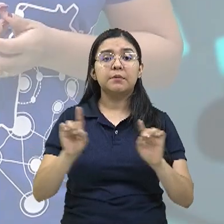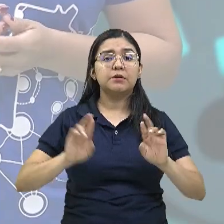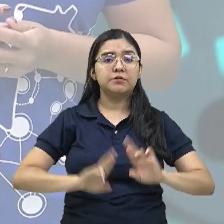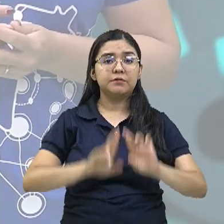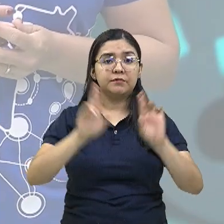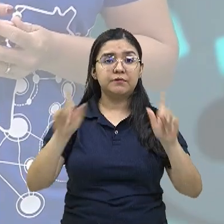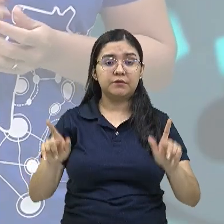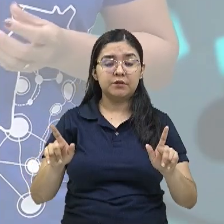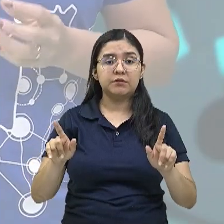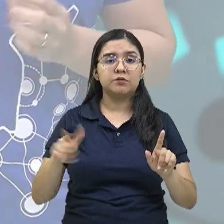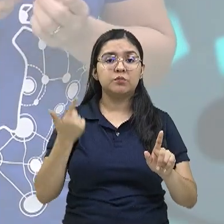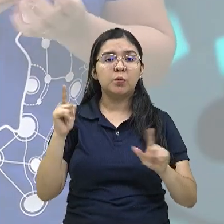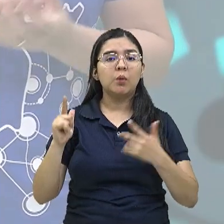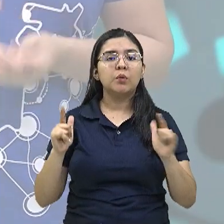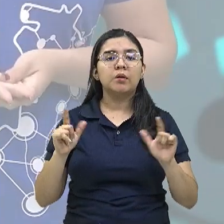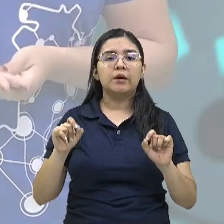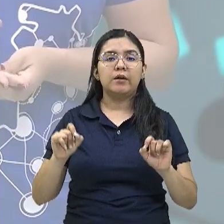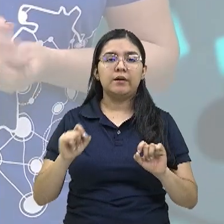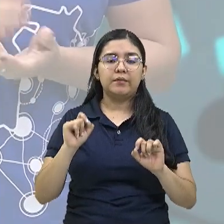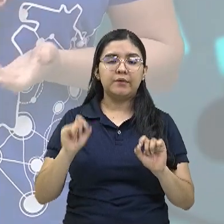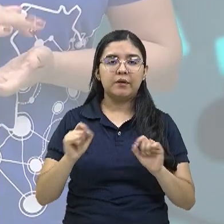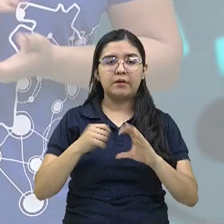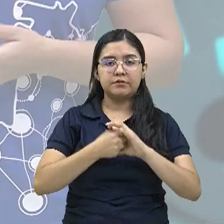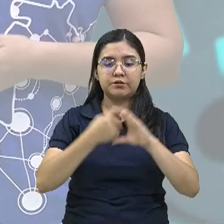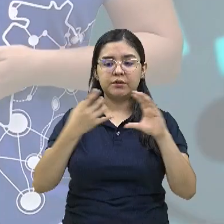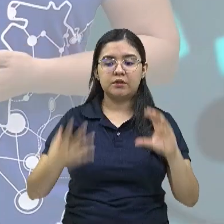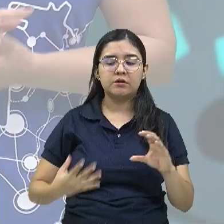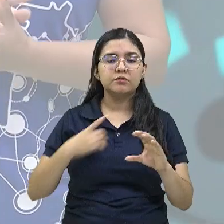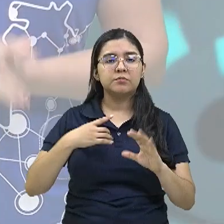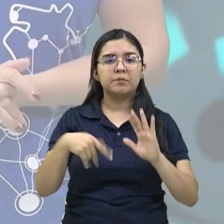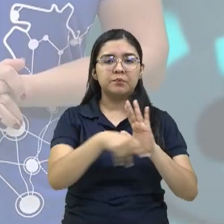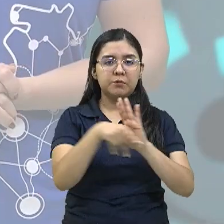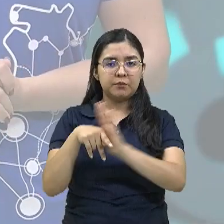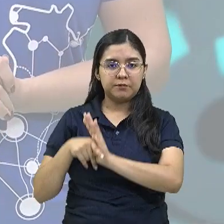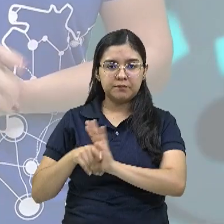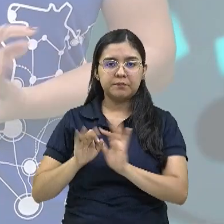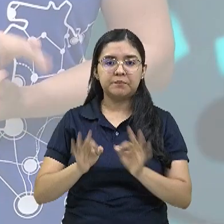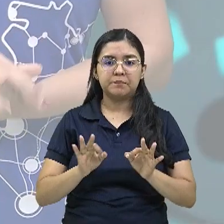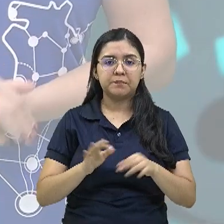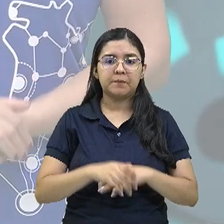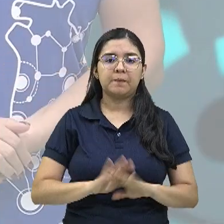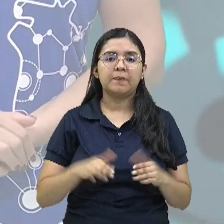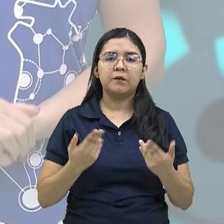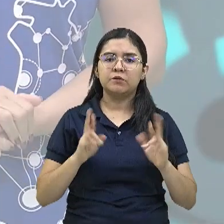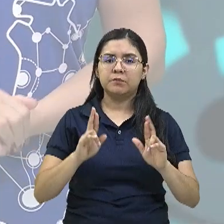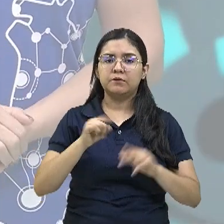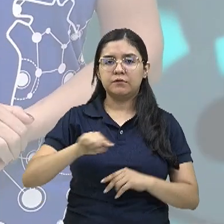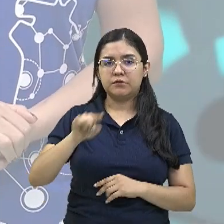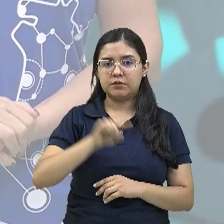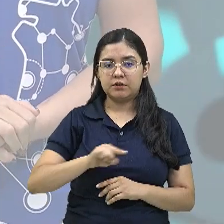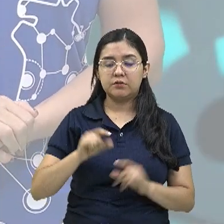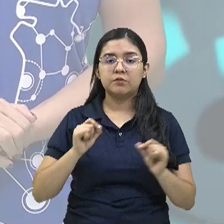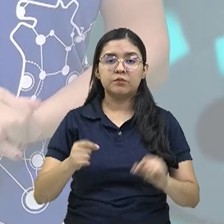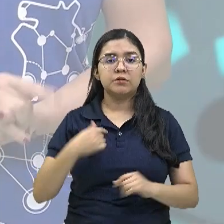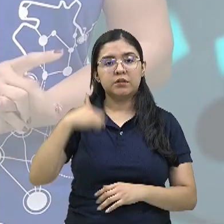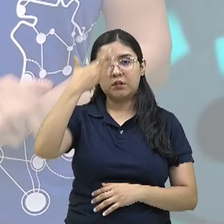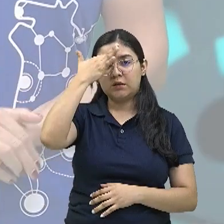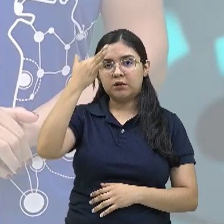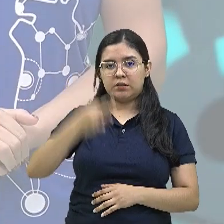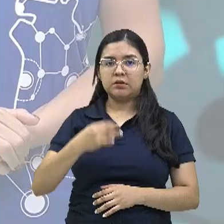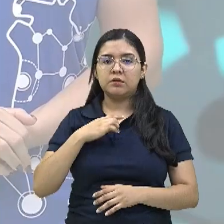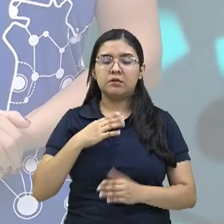diferencia ele dos demais são as características de cada um. Certo, pessoal? Espero que vocês tenham